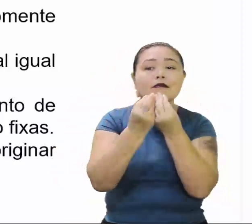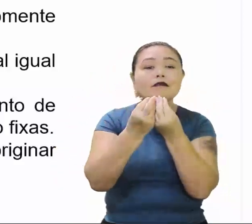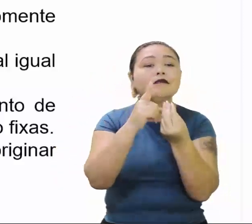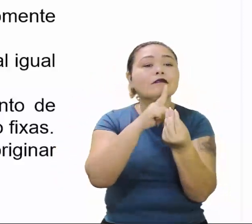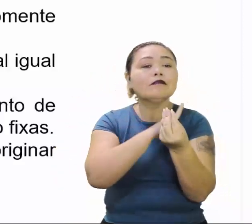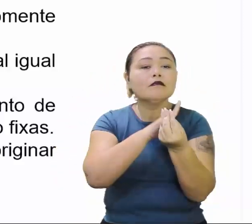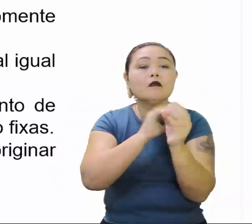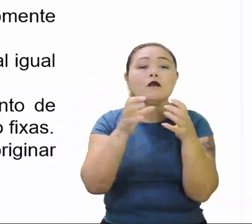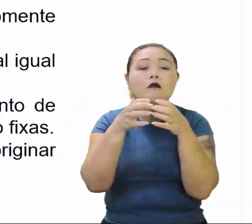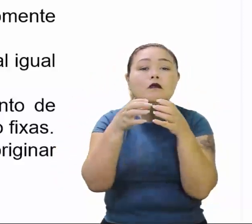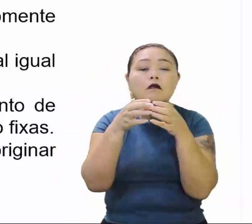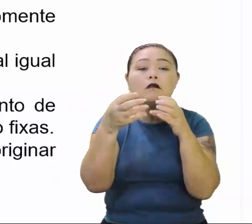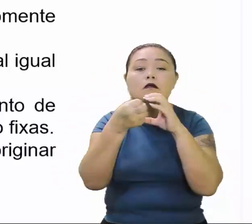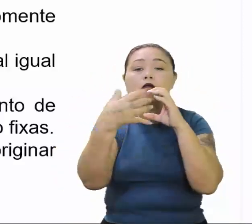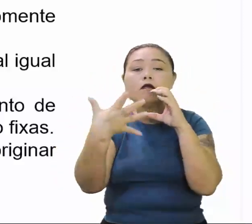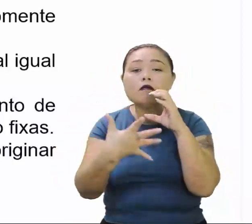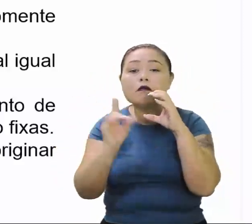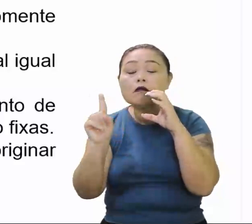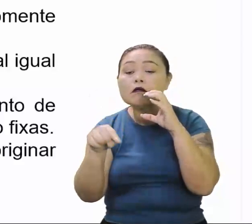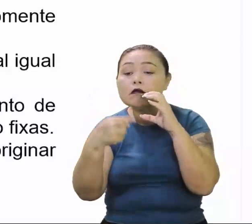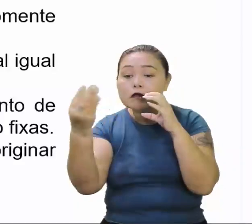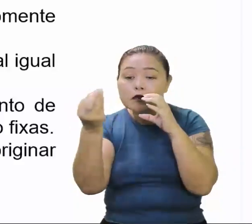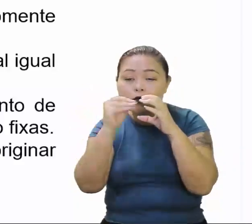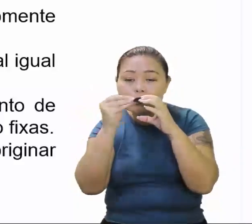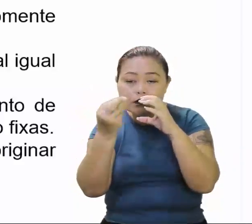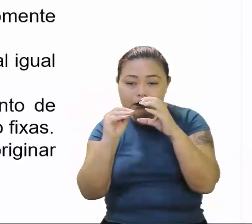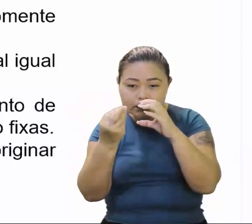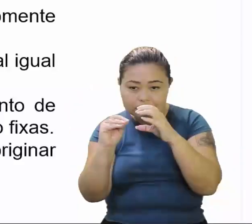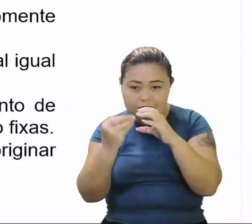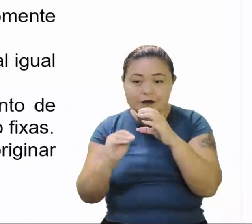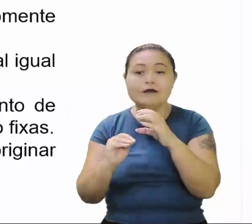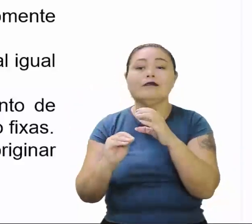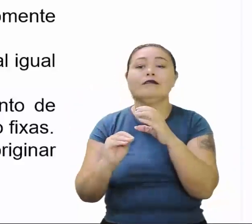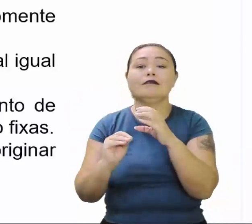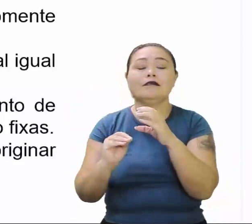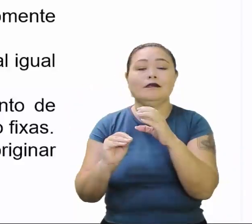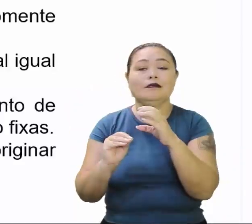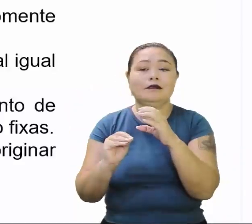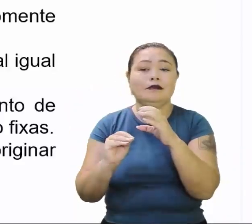possui um conjunto definido de propriedades e uma composição.